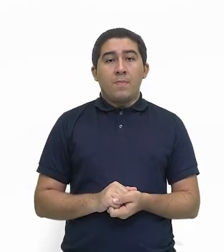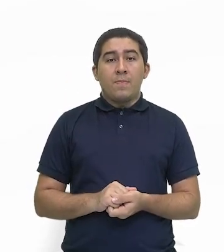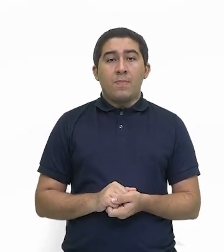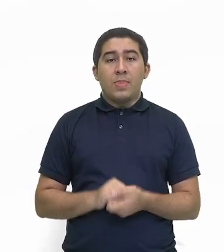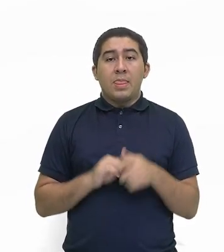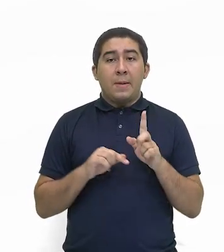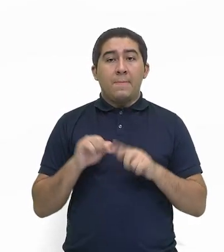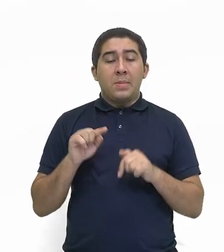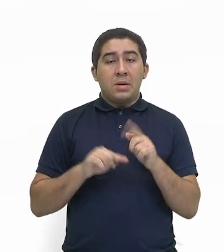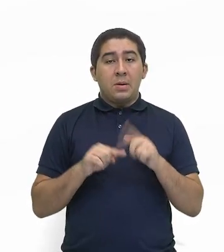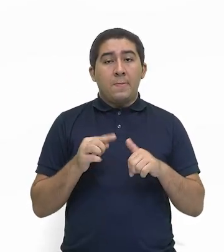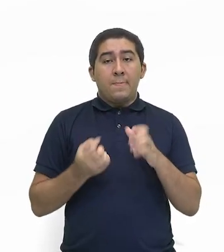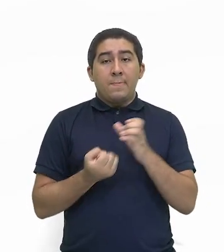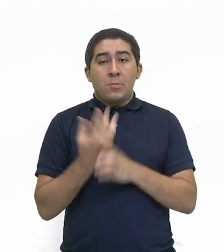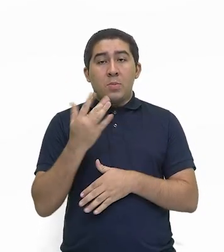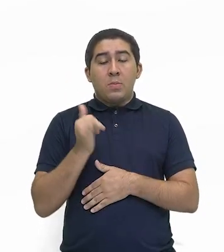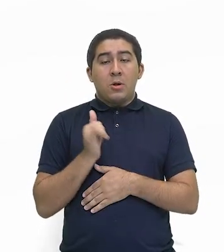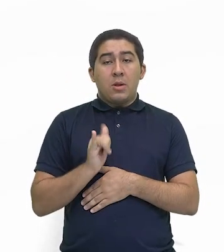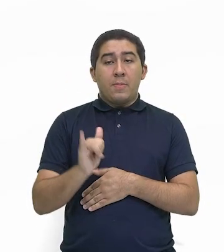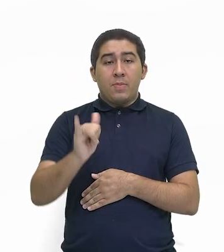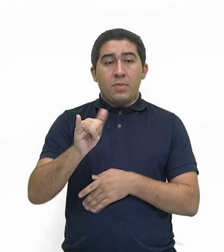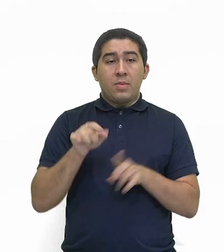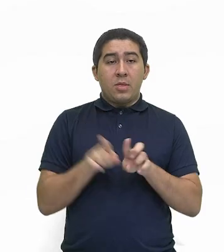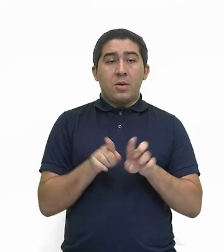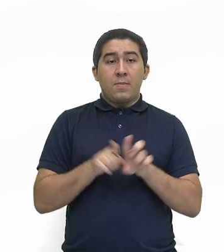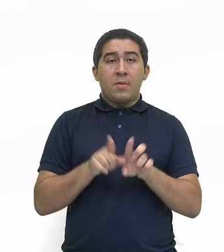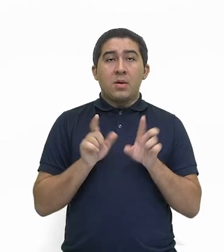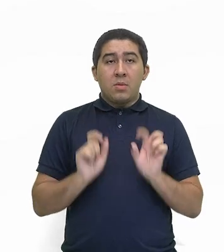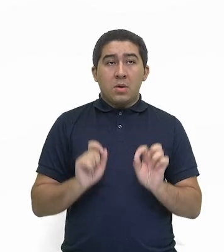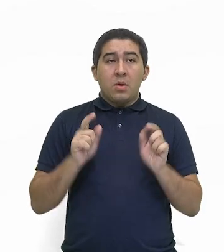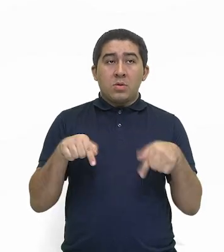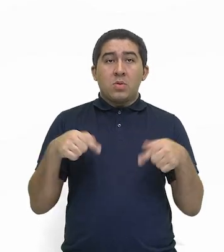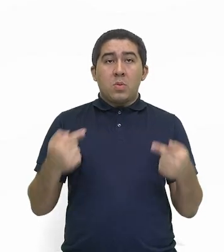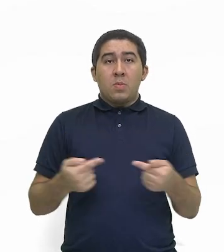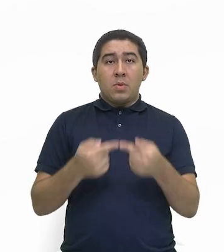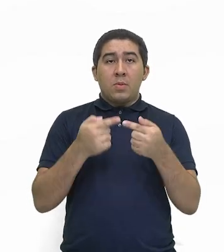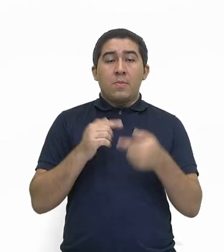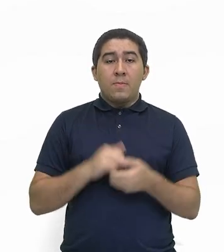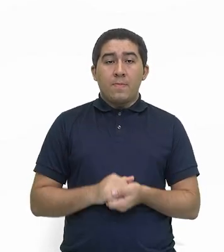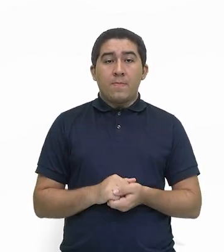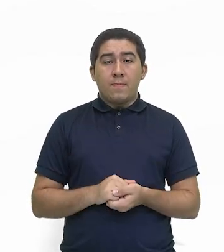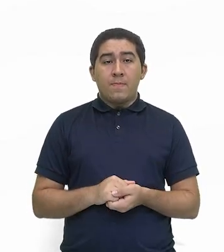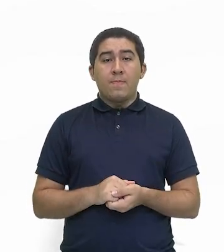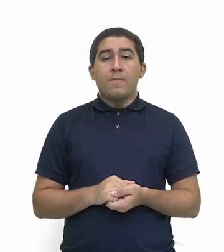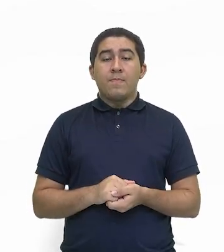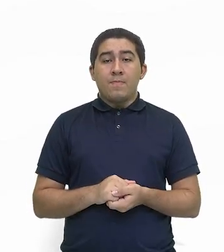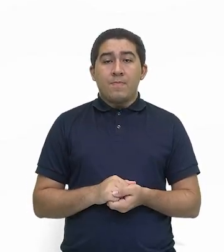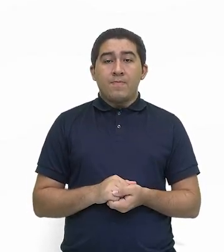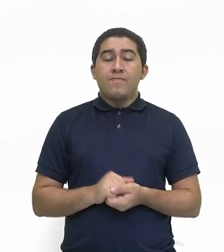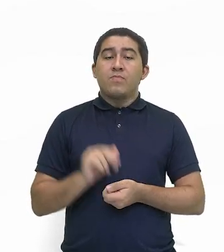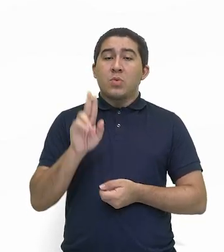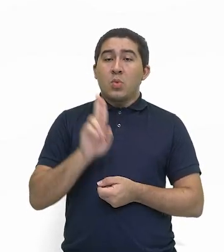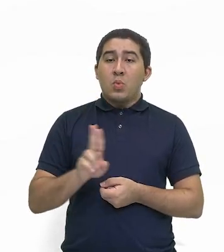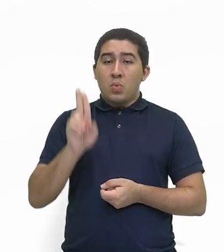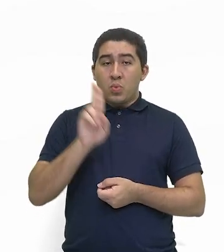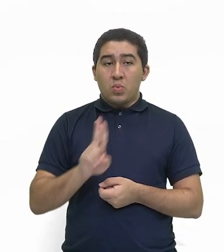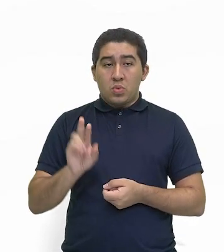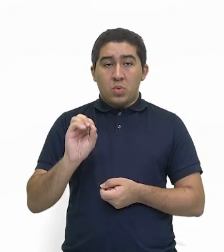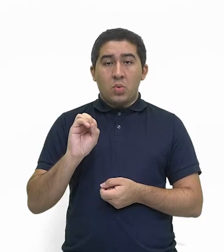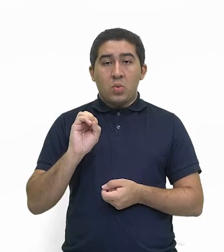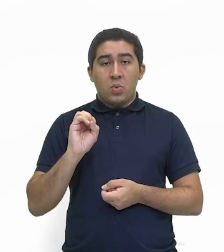por dispositivos elétricos e eletrônicos, que são mais